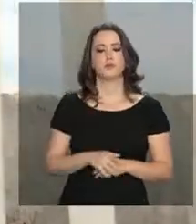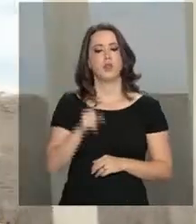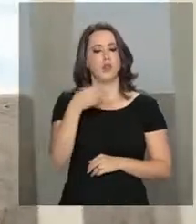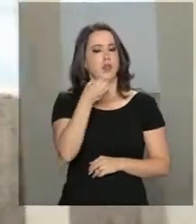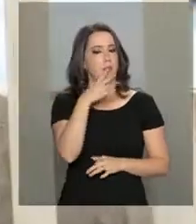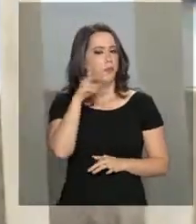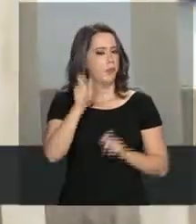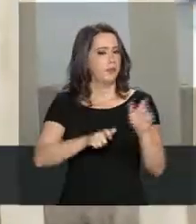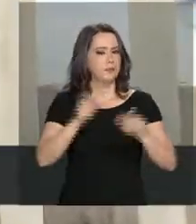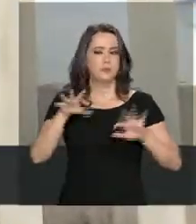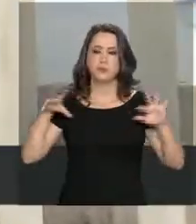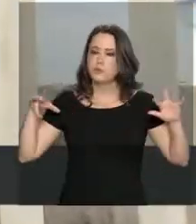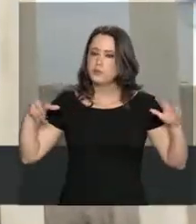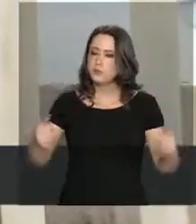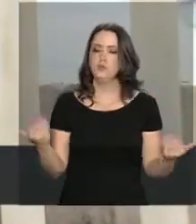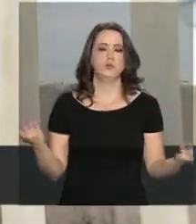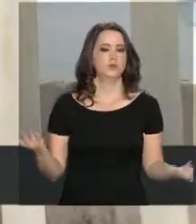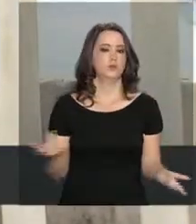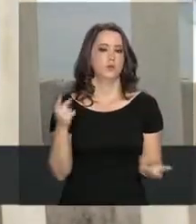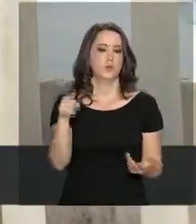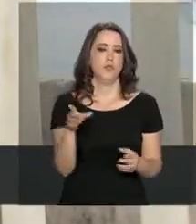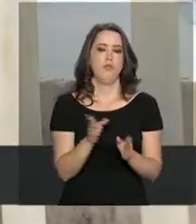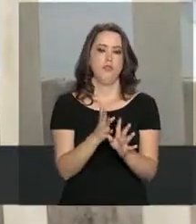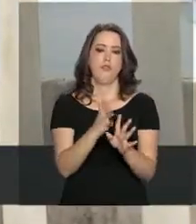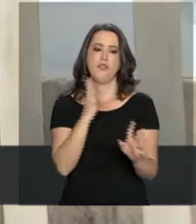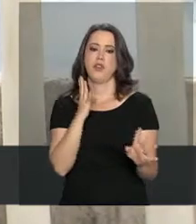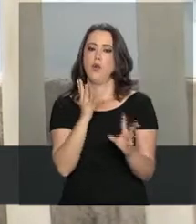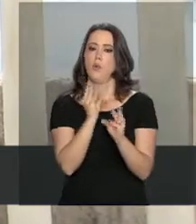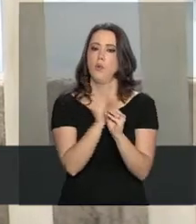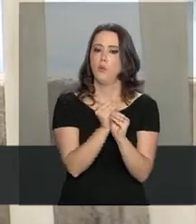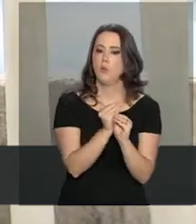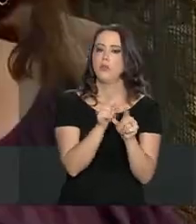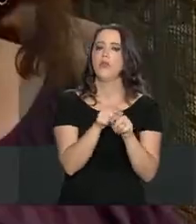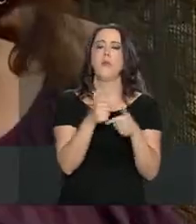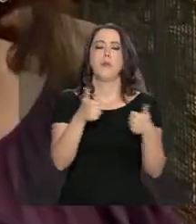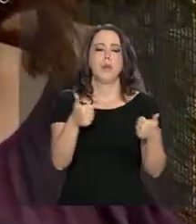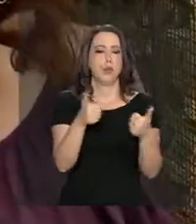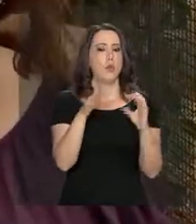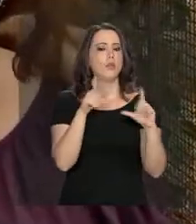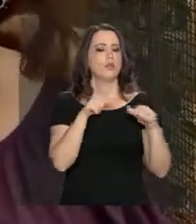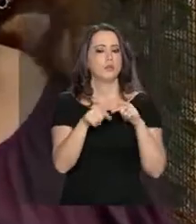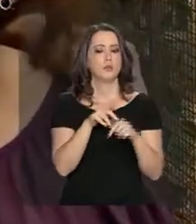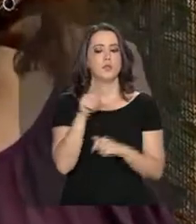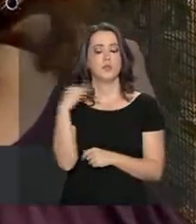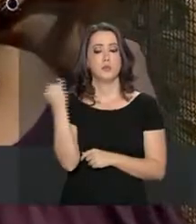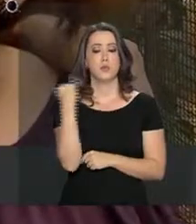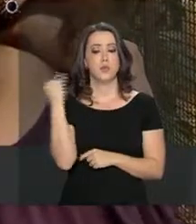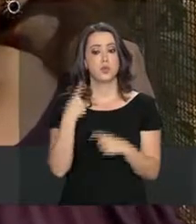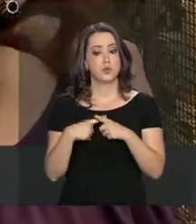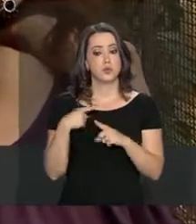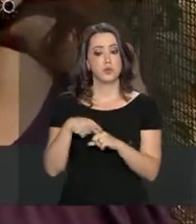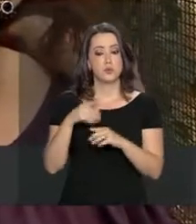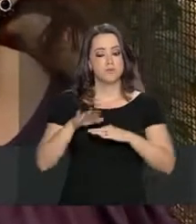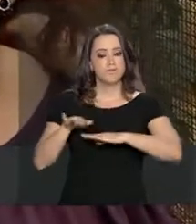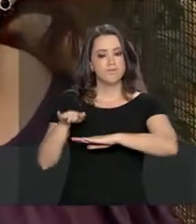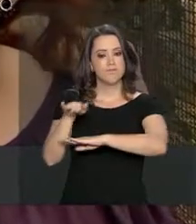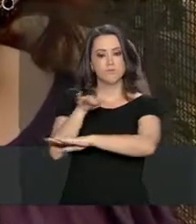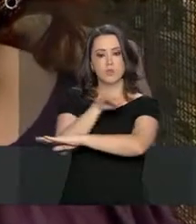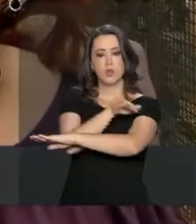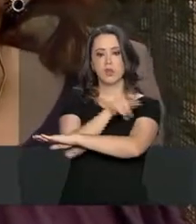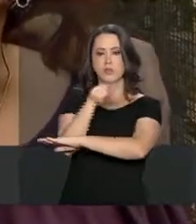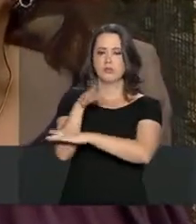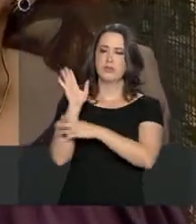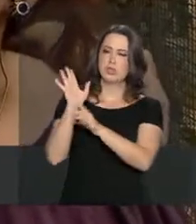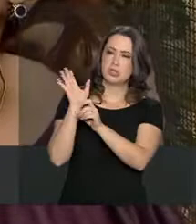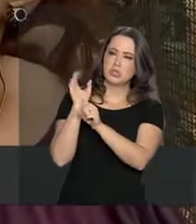todo mundo, né? Vai haver pouca fila, todo mundo vai trabalhar melhor. Eu acho que é muito importante. Aliás, essa ponte aqui, pelos